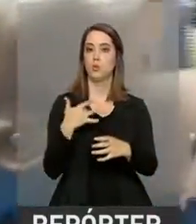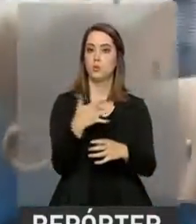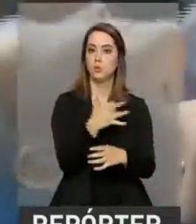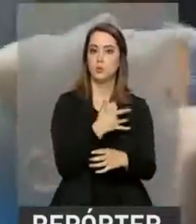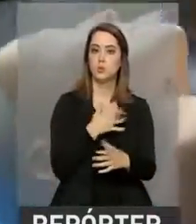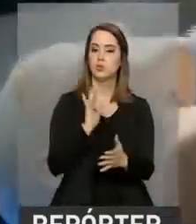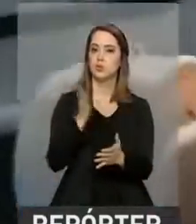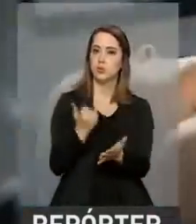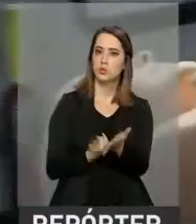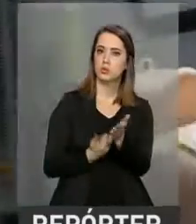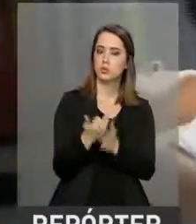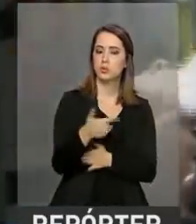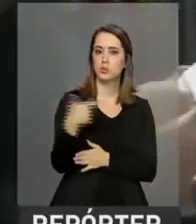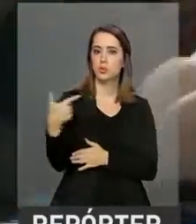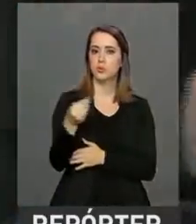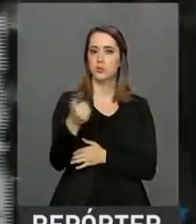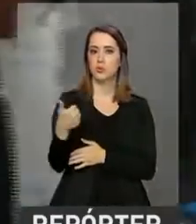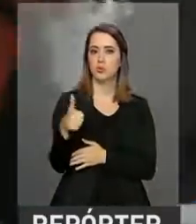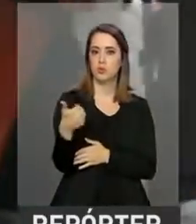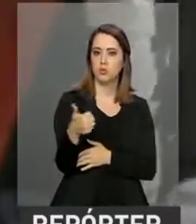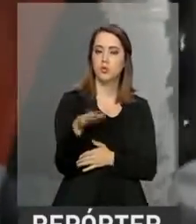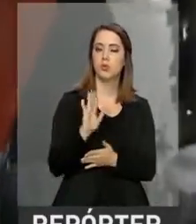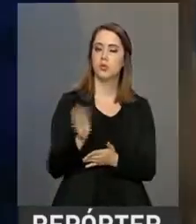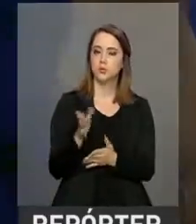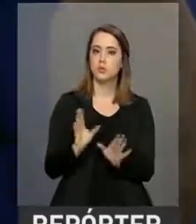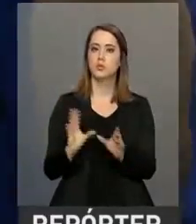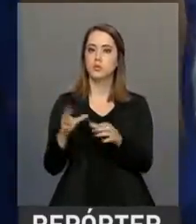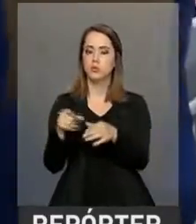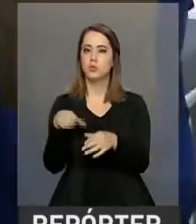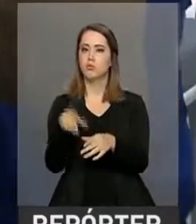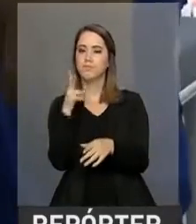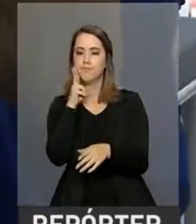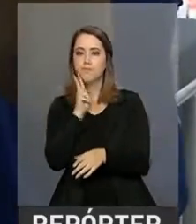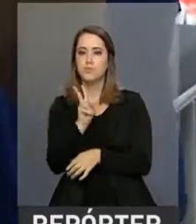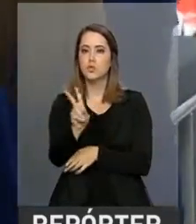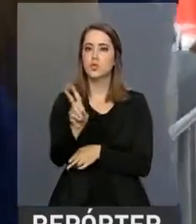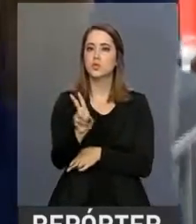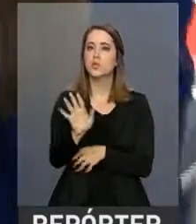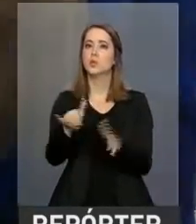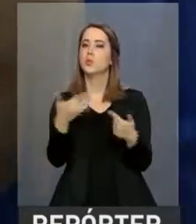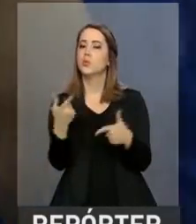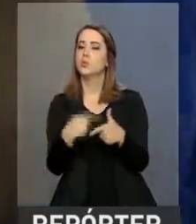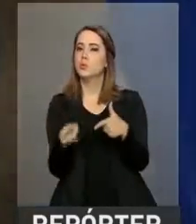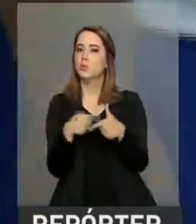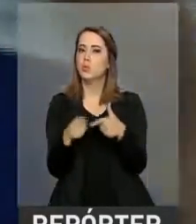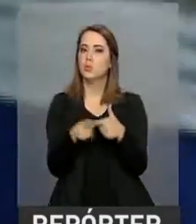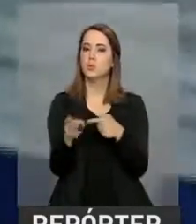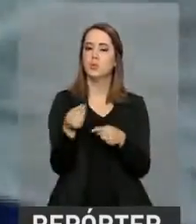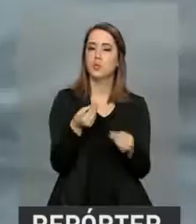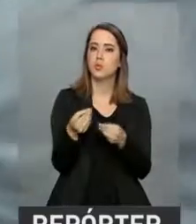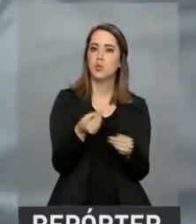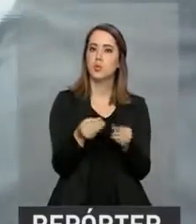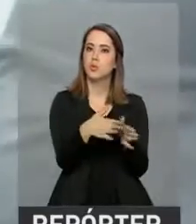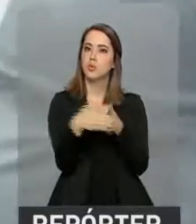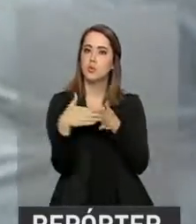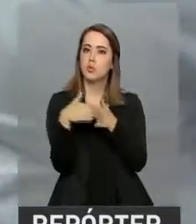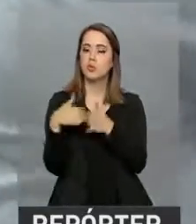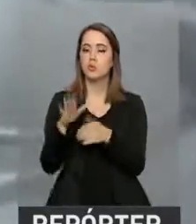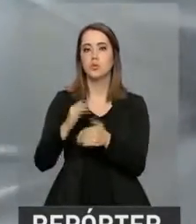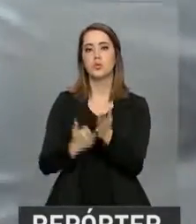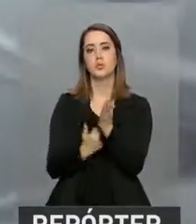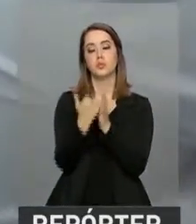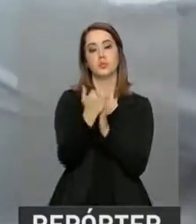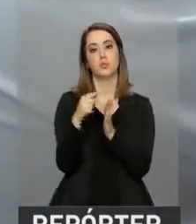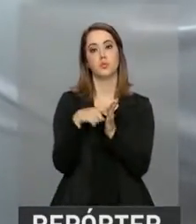2011 monitora as situações de risco a demanda por atendimento ea vigilância sanitária além de dar